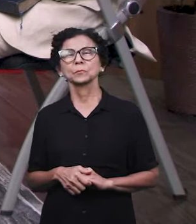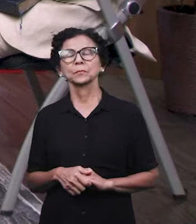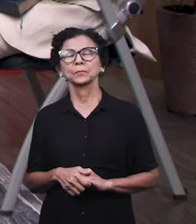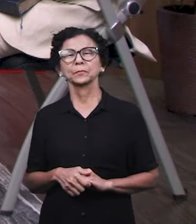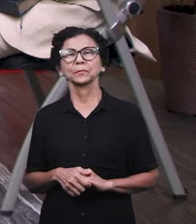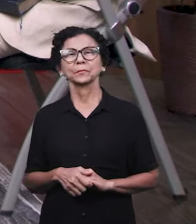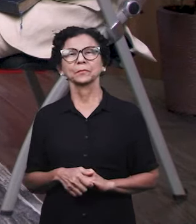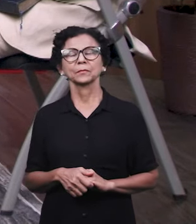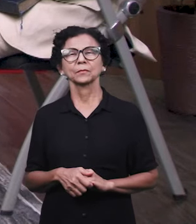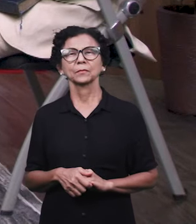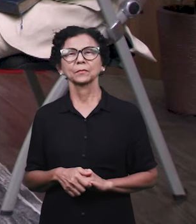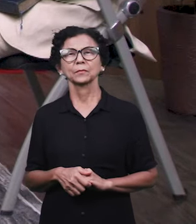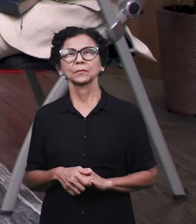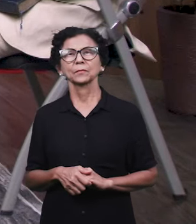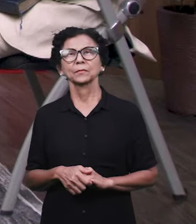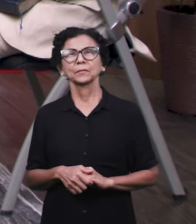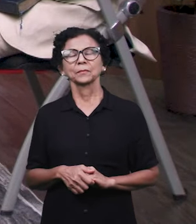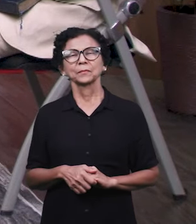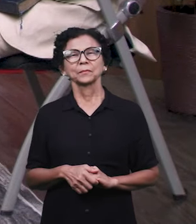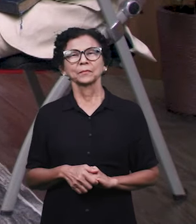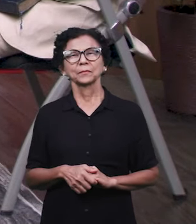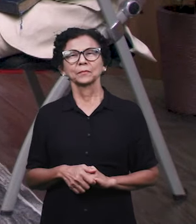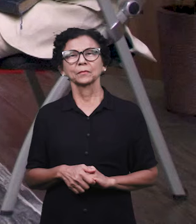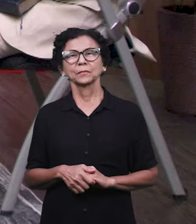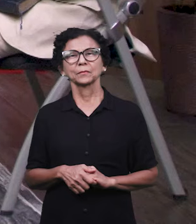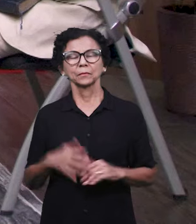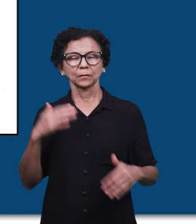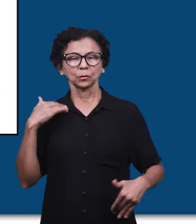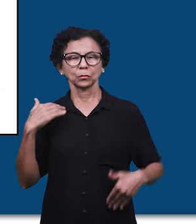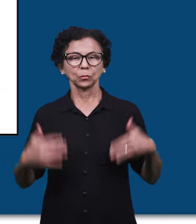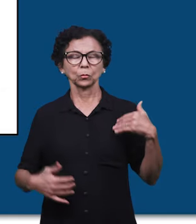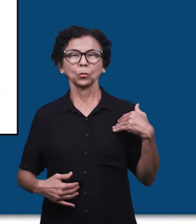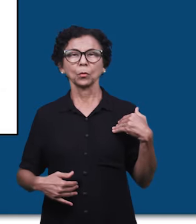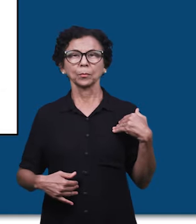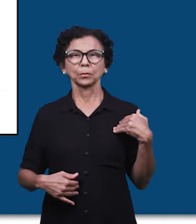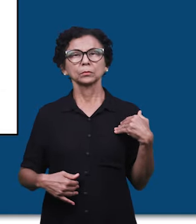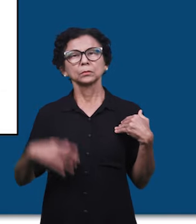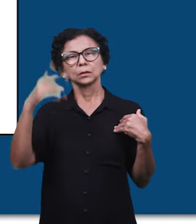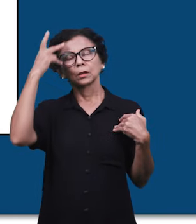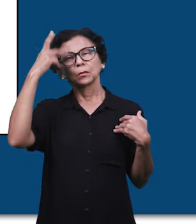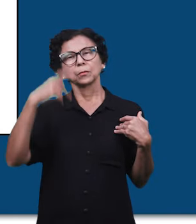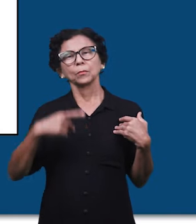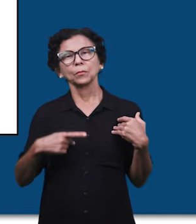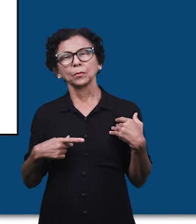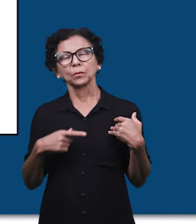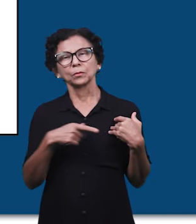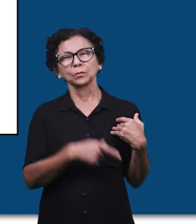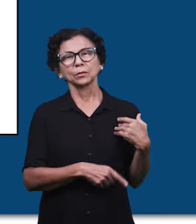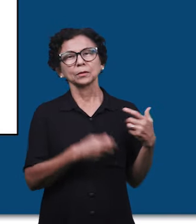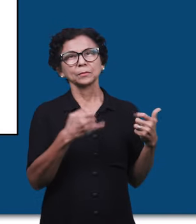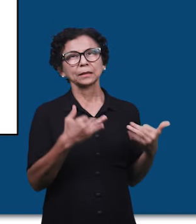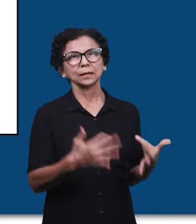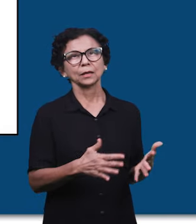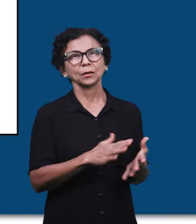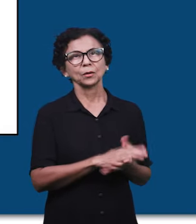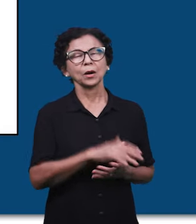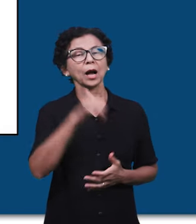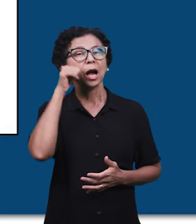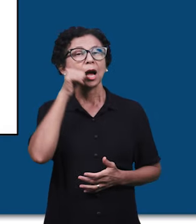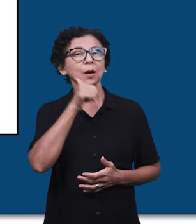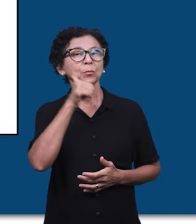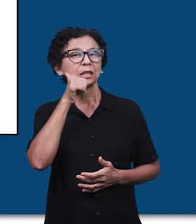questão de registrar como o Senhor fez a mulher. Então, e da costela que o Senhor Deus tomou do homem, formou uma